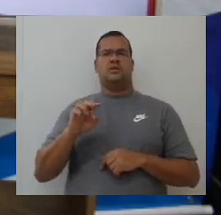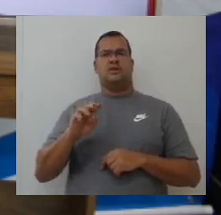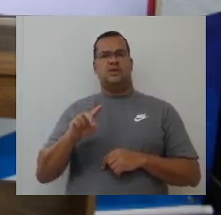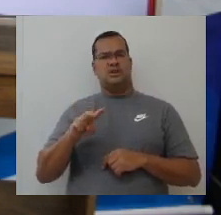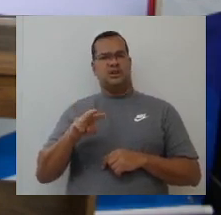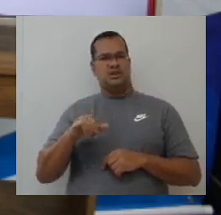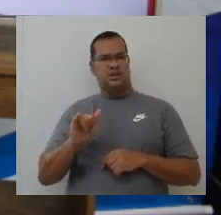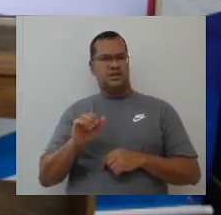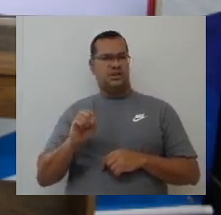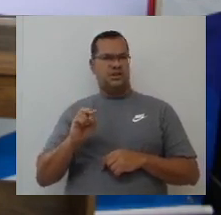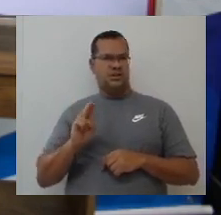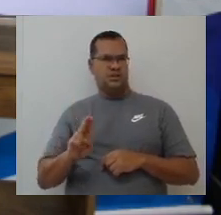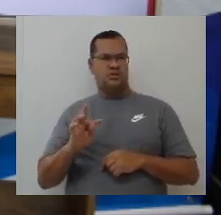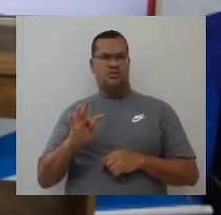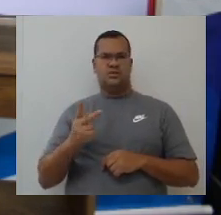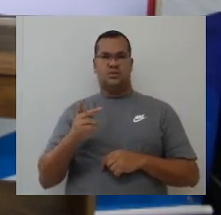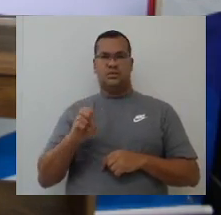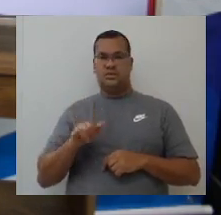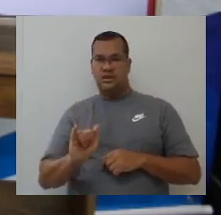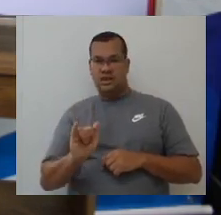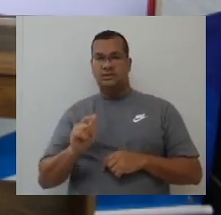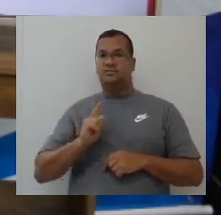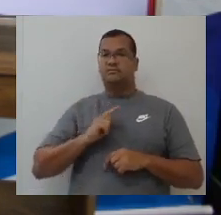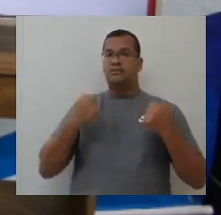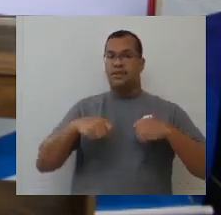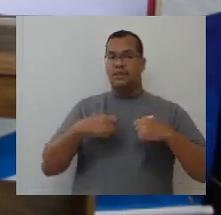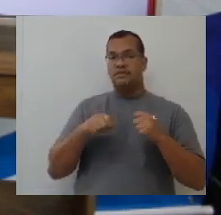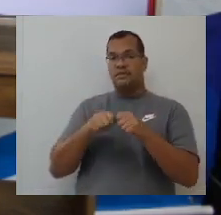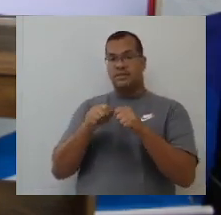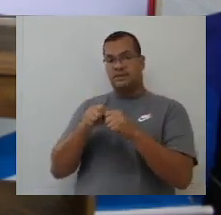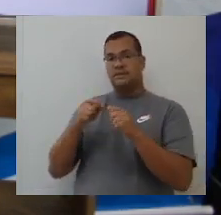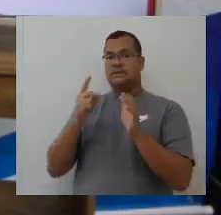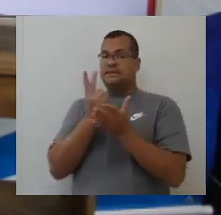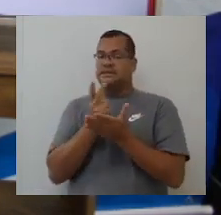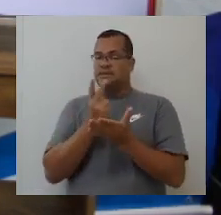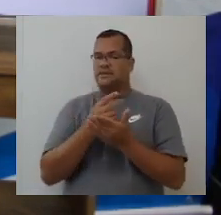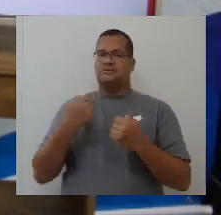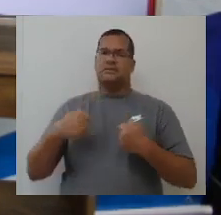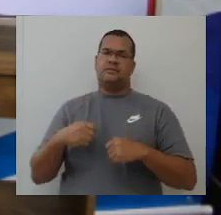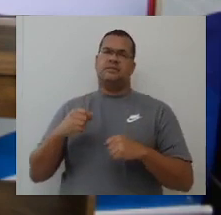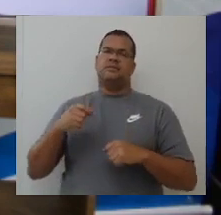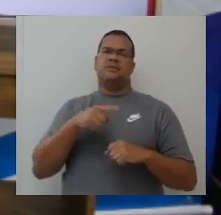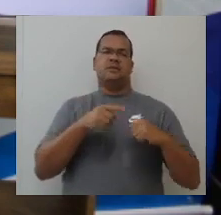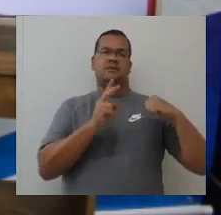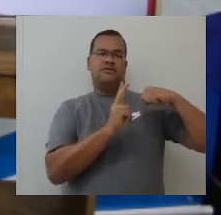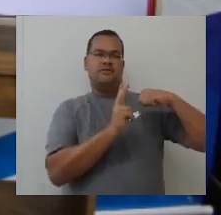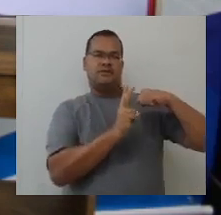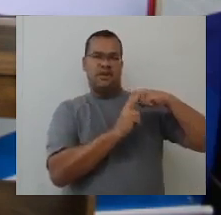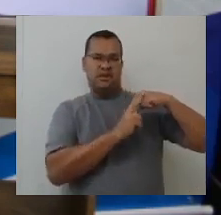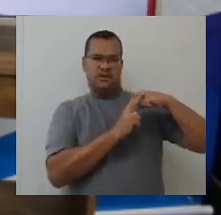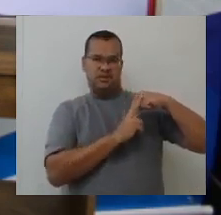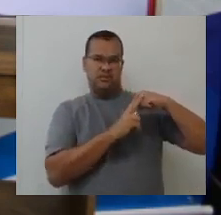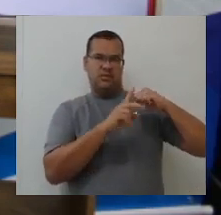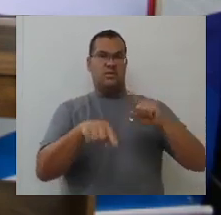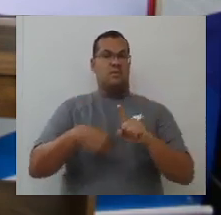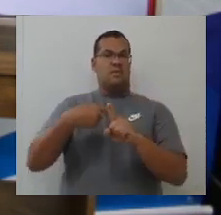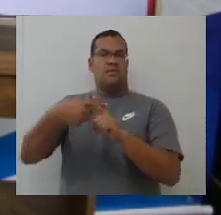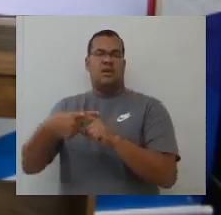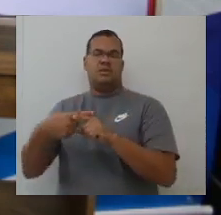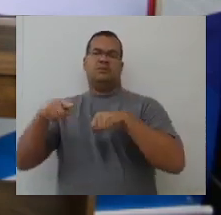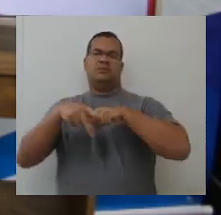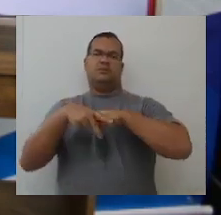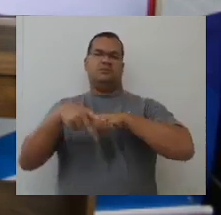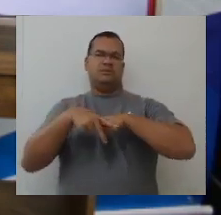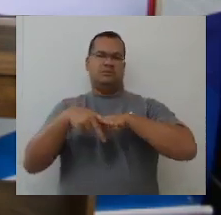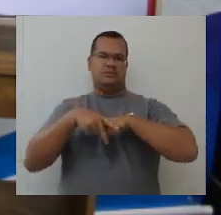para formar uma question tag em inglês, eu preciso sempre do meu verbo auxiliar mais o pronome